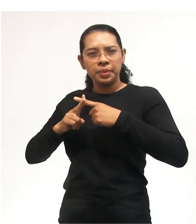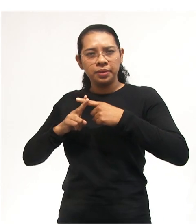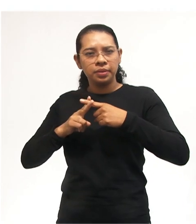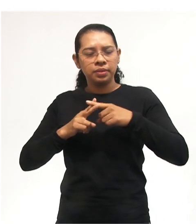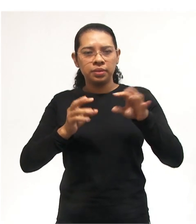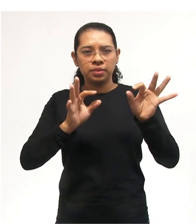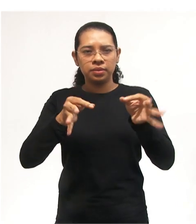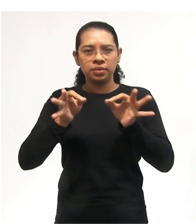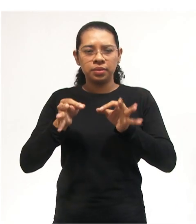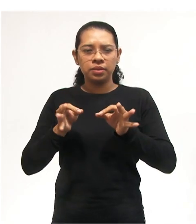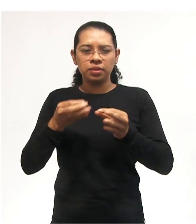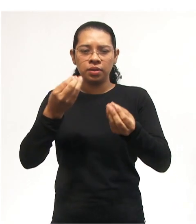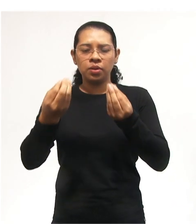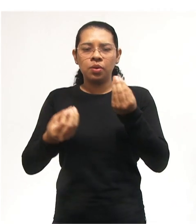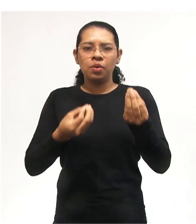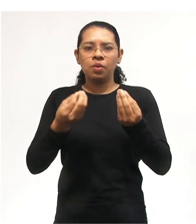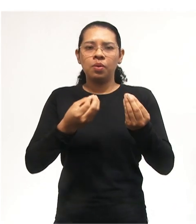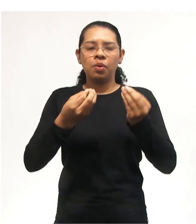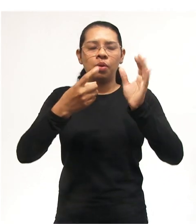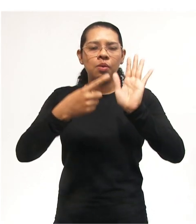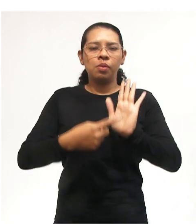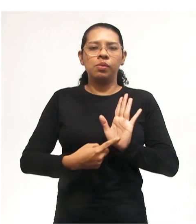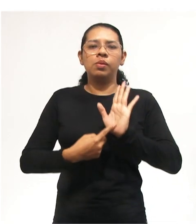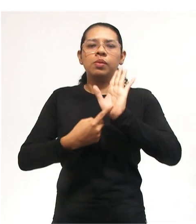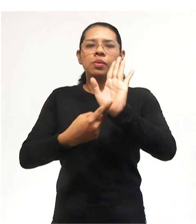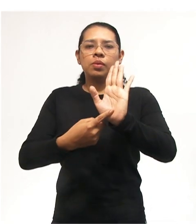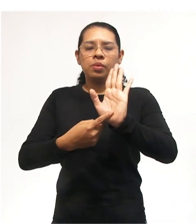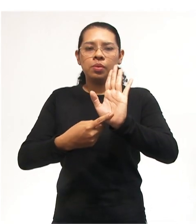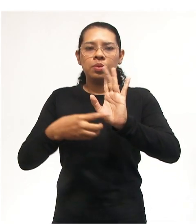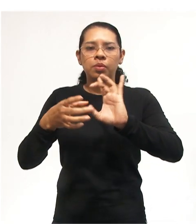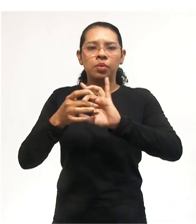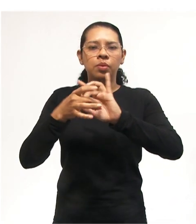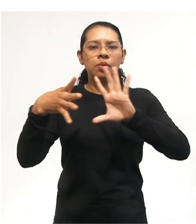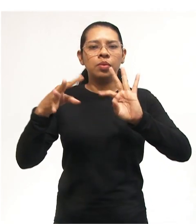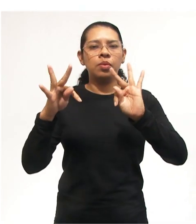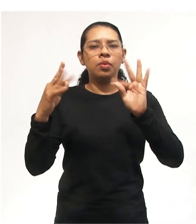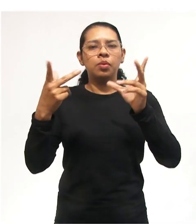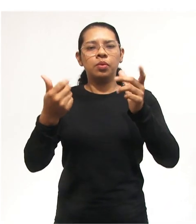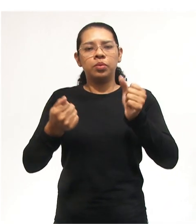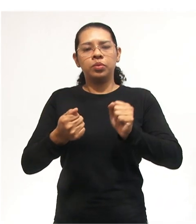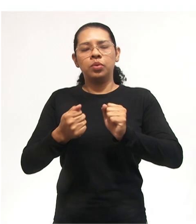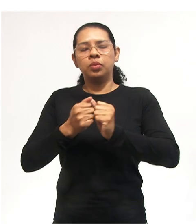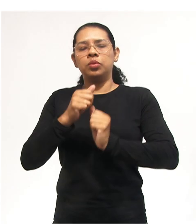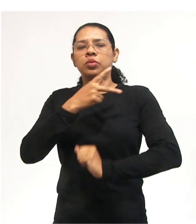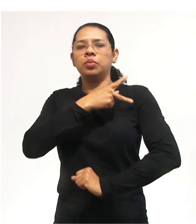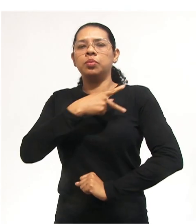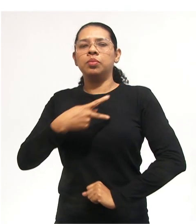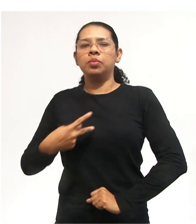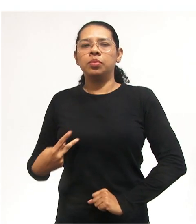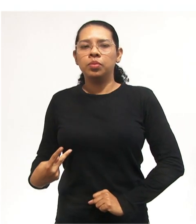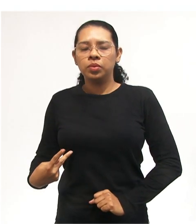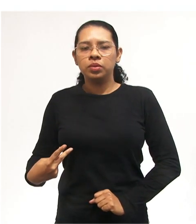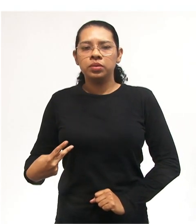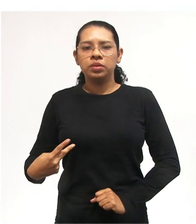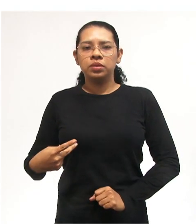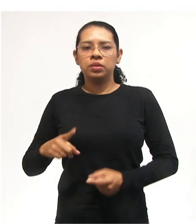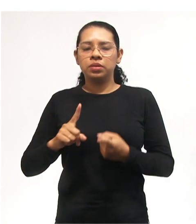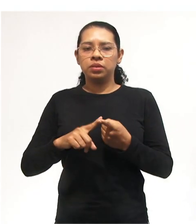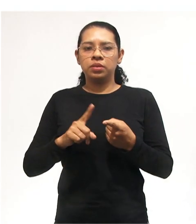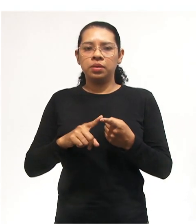instrumentos que podem ser colocados à disposição da política pública de ciência, tecnologia e